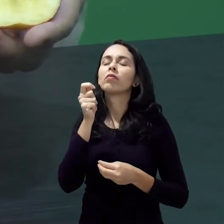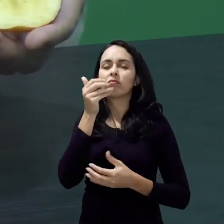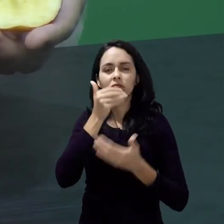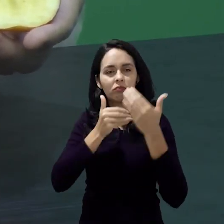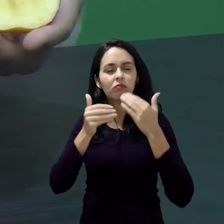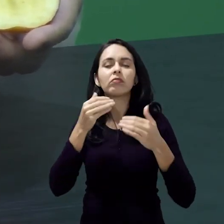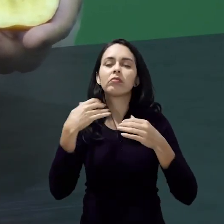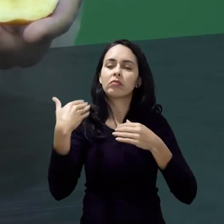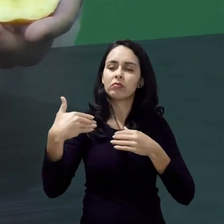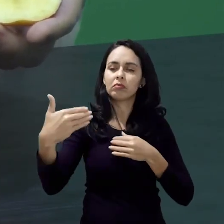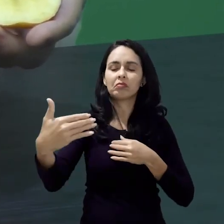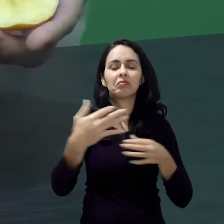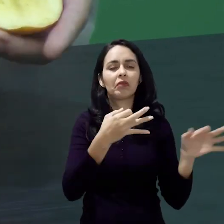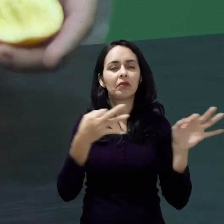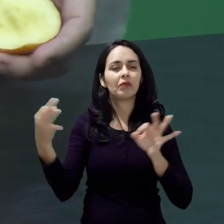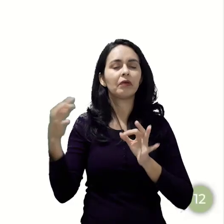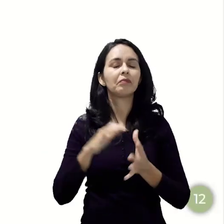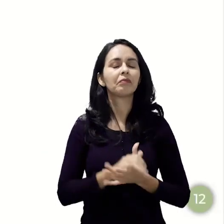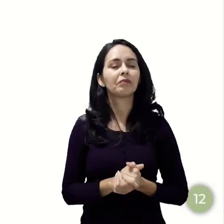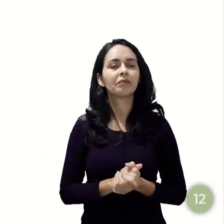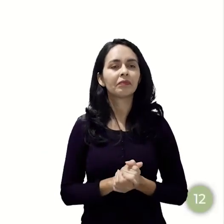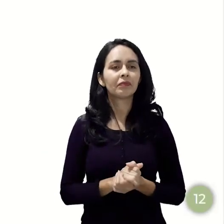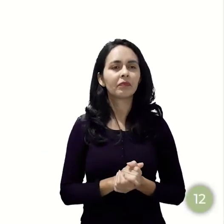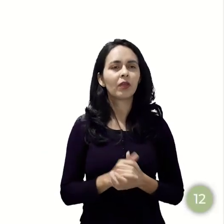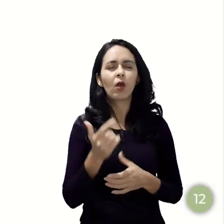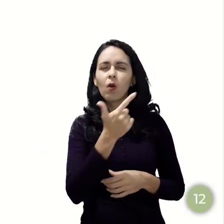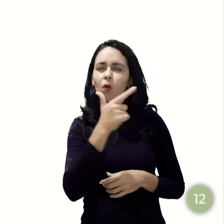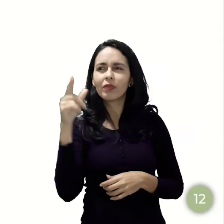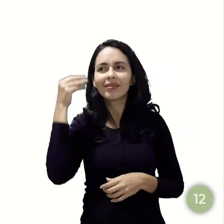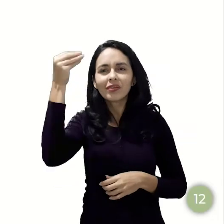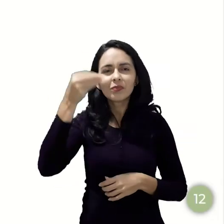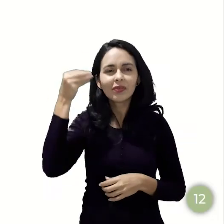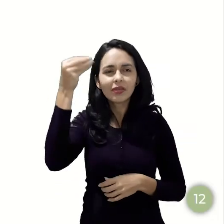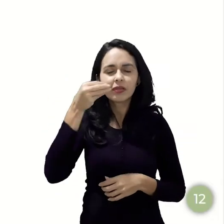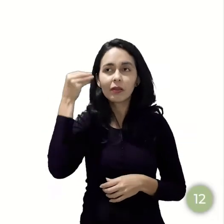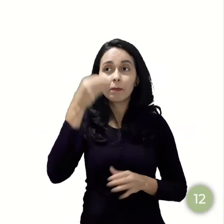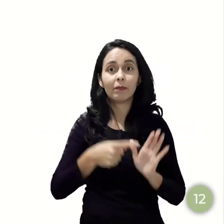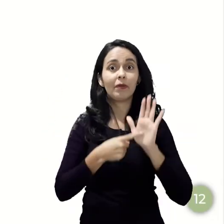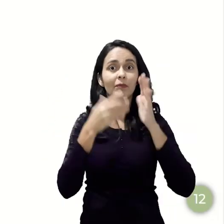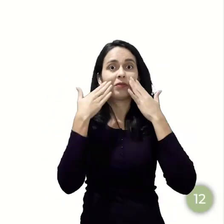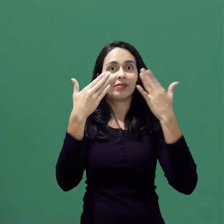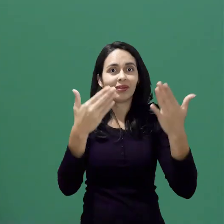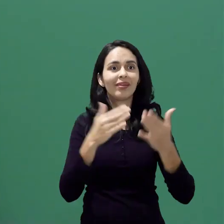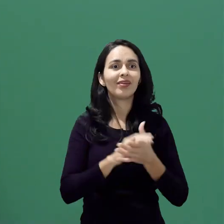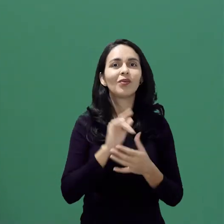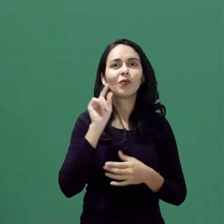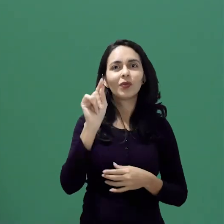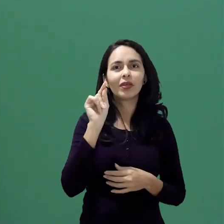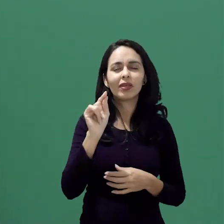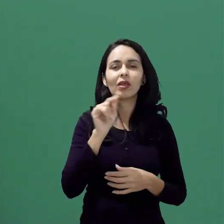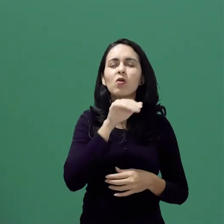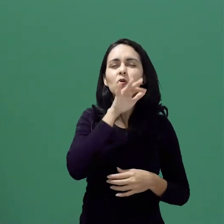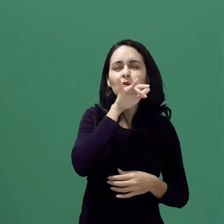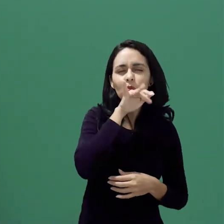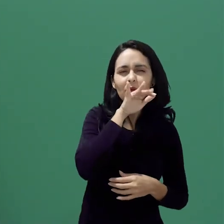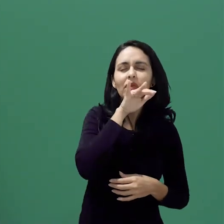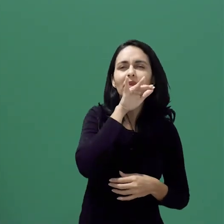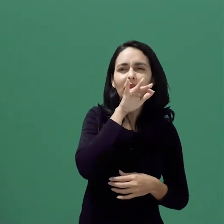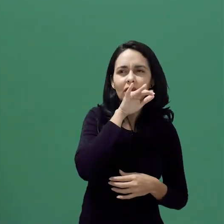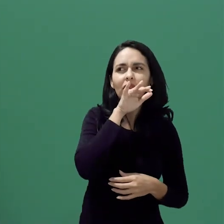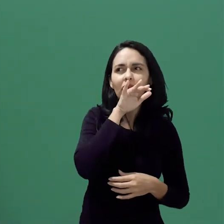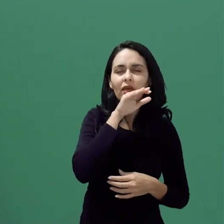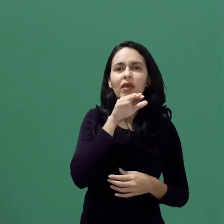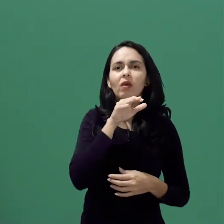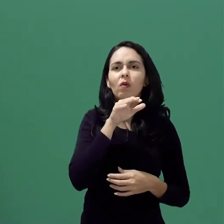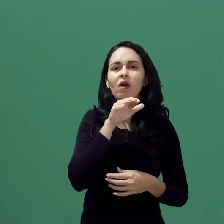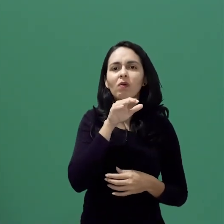antioxidantes assiduamente tá dando continuidade nós vamos fazer uma outra experiência para vocês verificar em quais